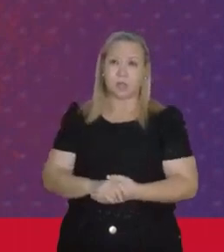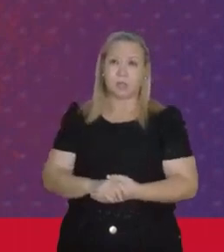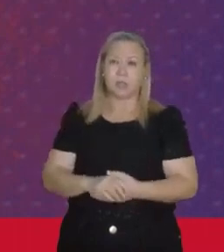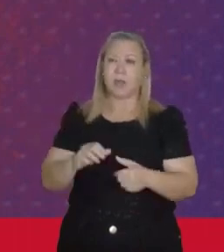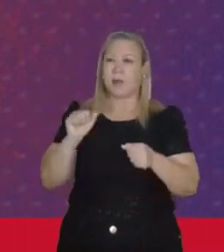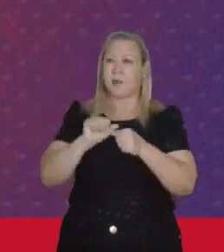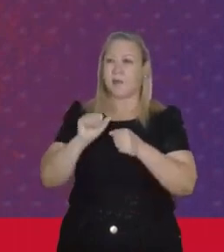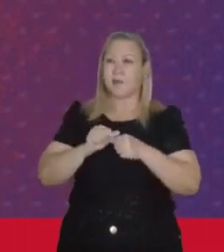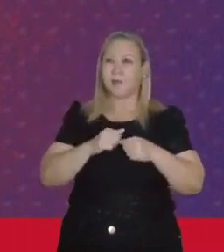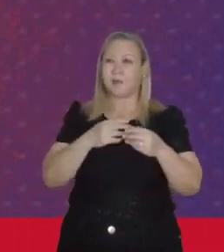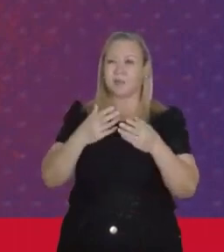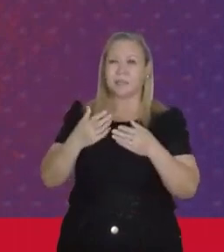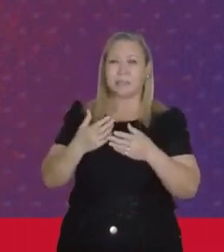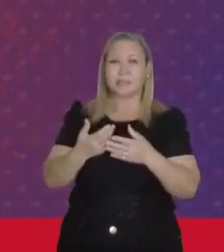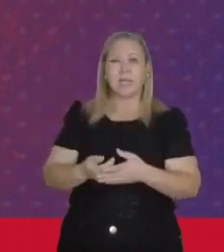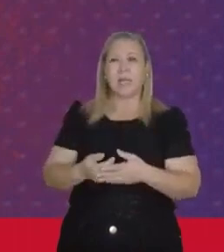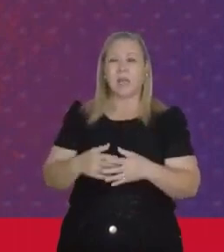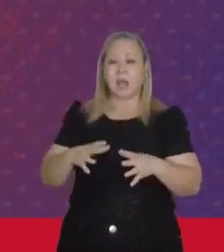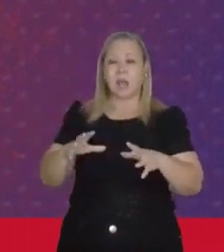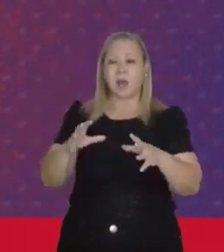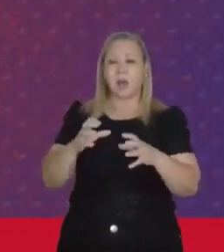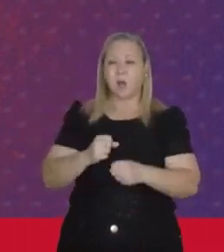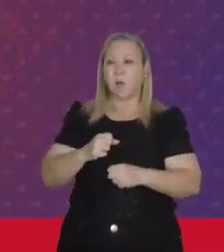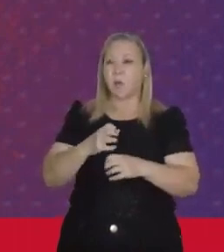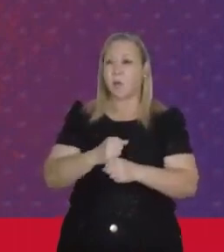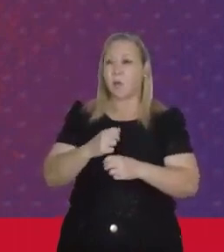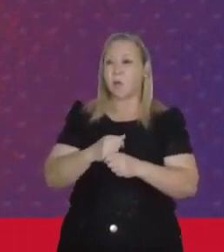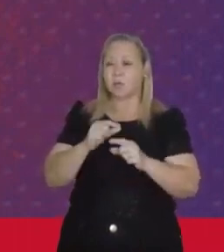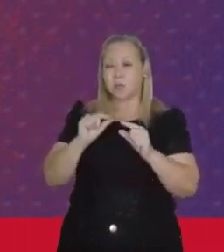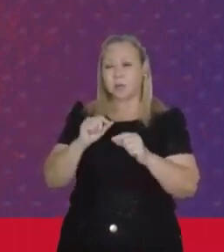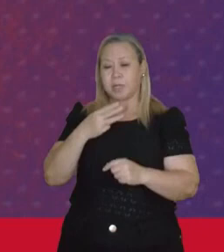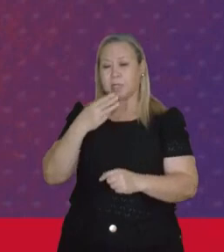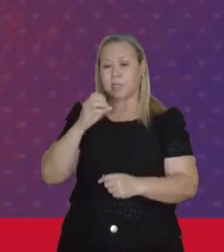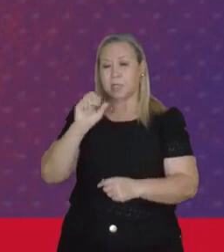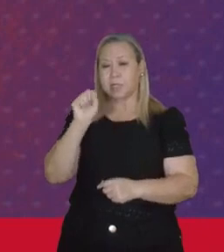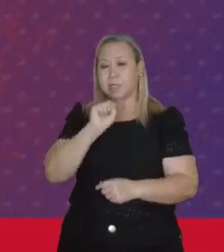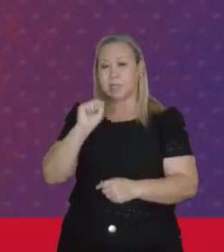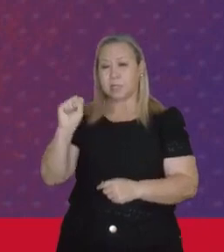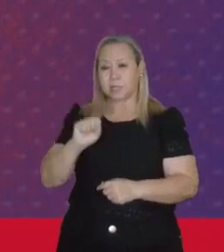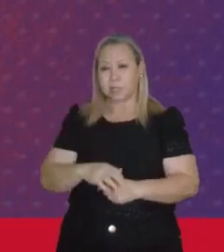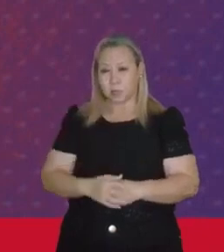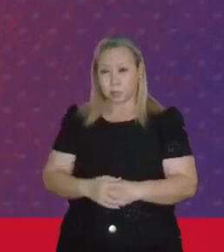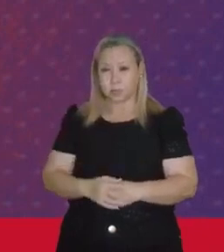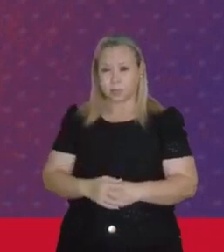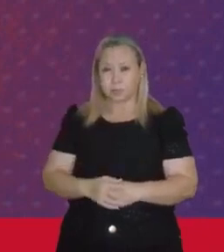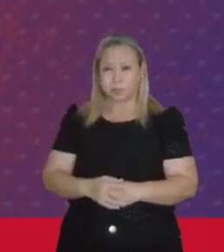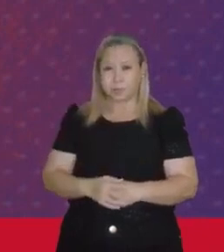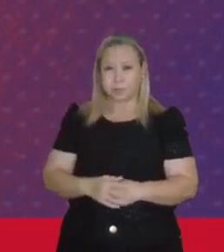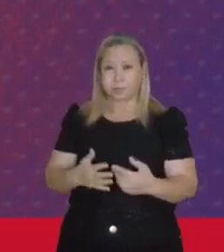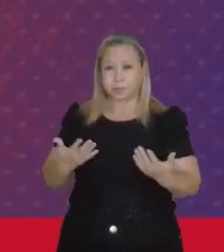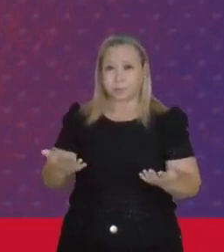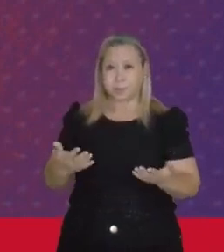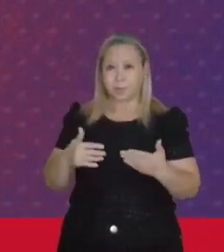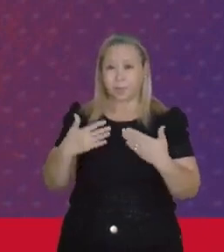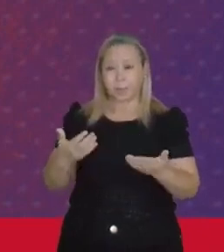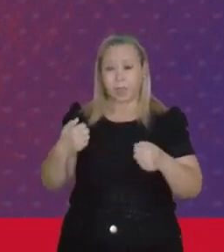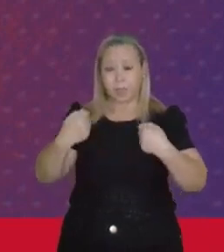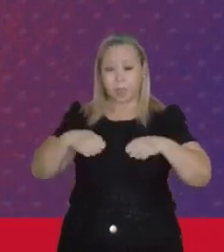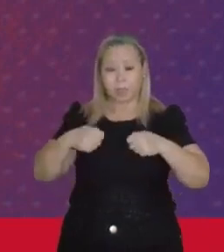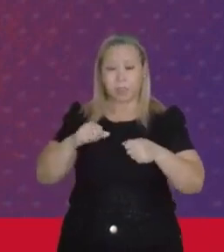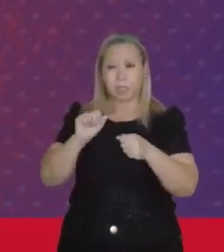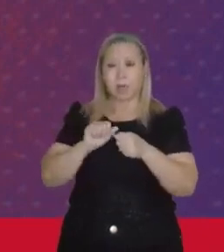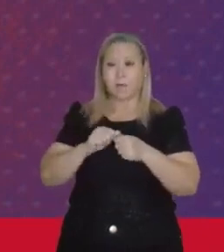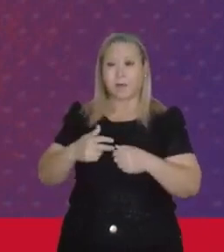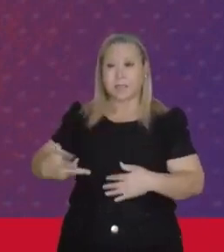eram muito pequenas, muito, 30 segundos, então não dava tempo da criança nascer. Então seria necessário fazer